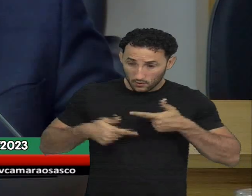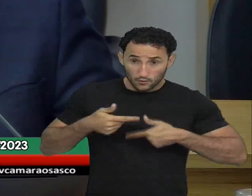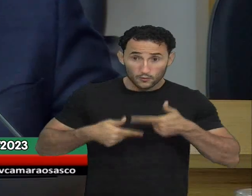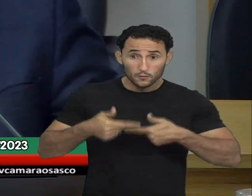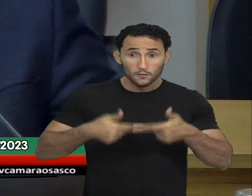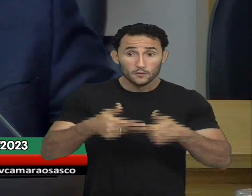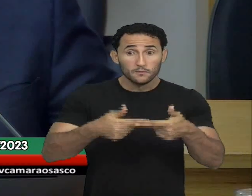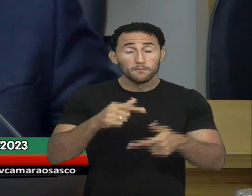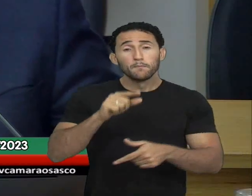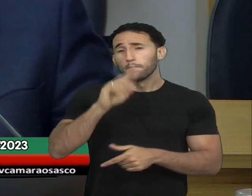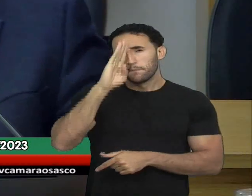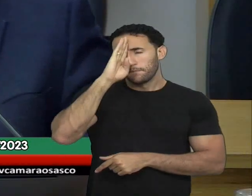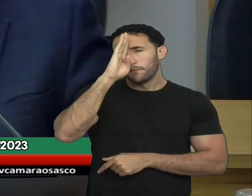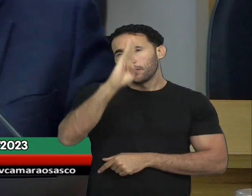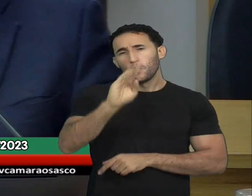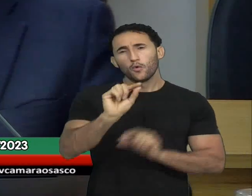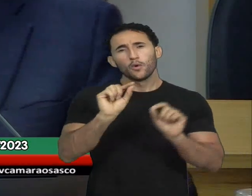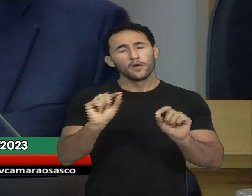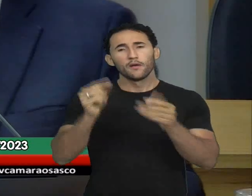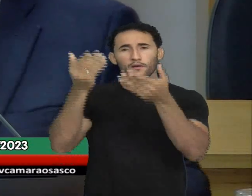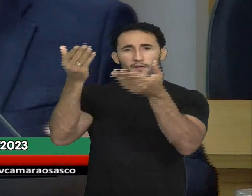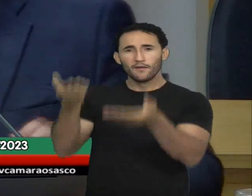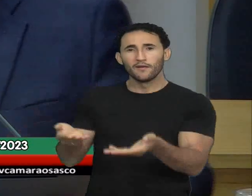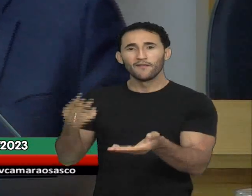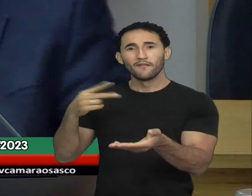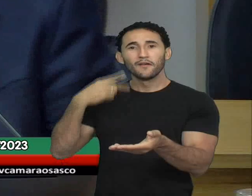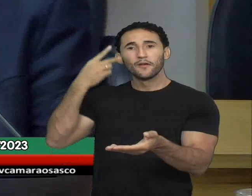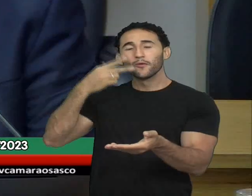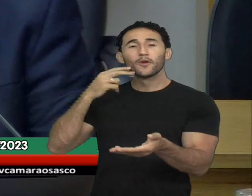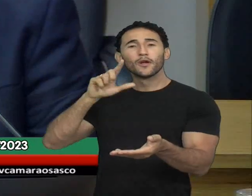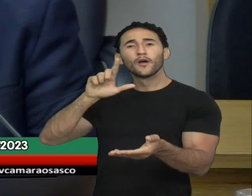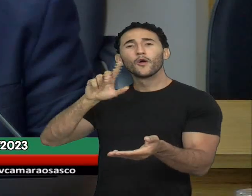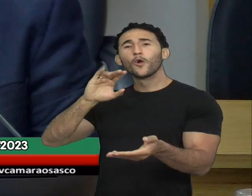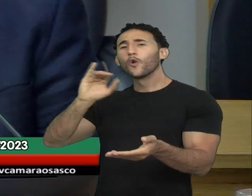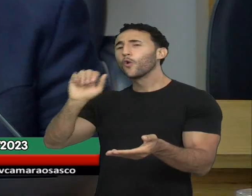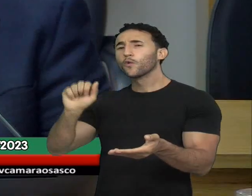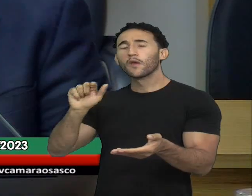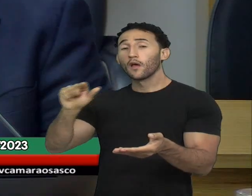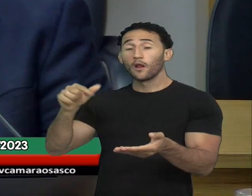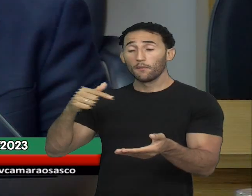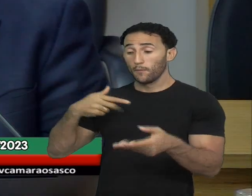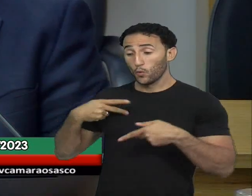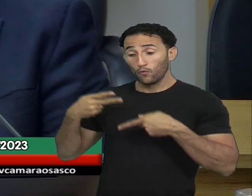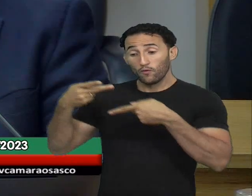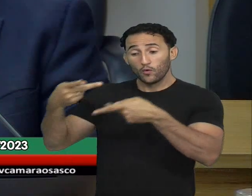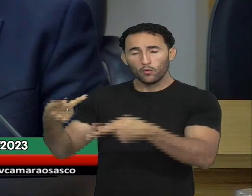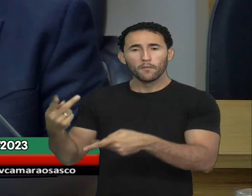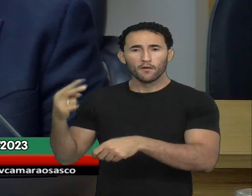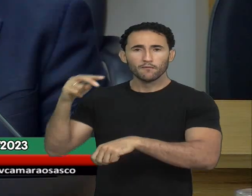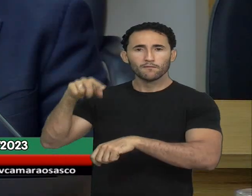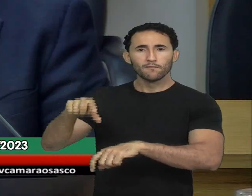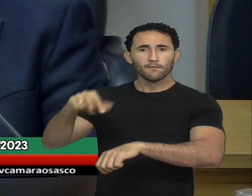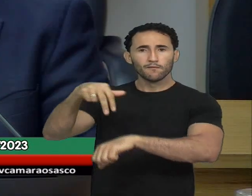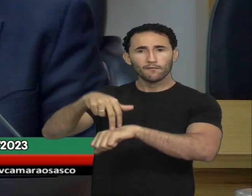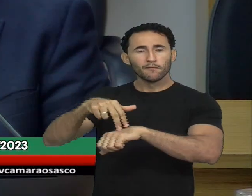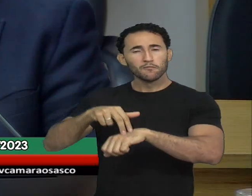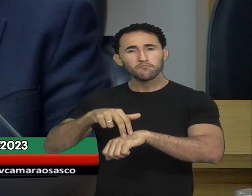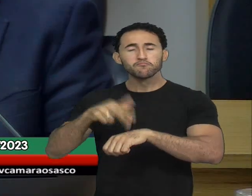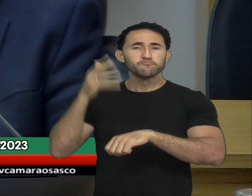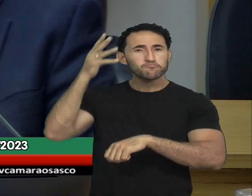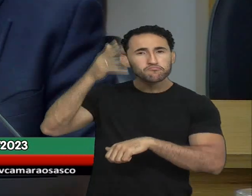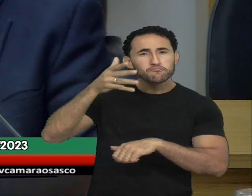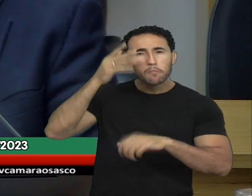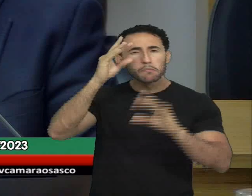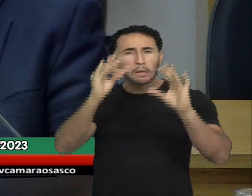em especial a vereadora Lúcia, que está aqui do meu lado, que me convidou para estar aqui alguns minutos